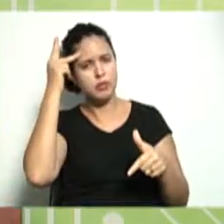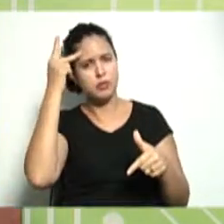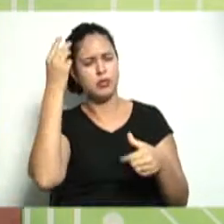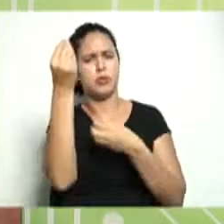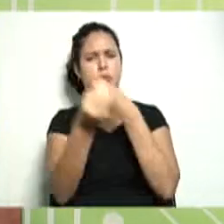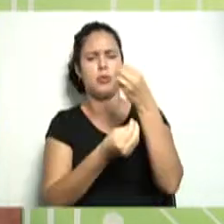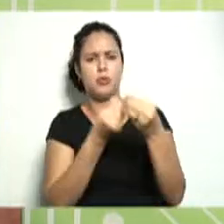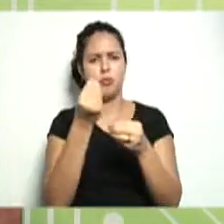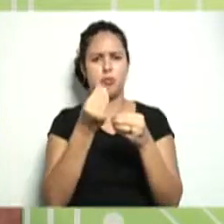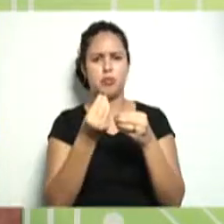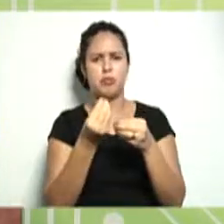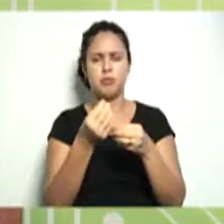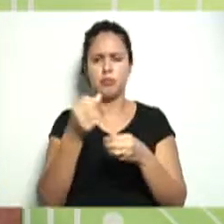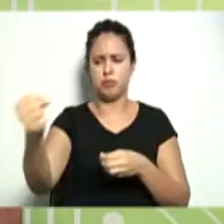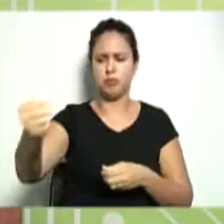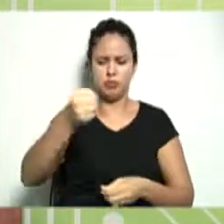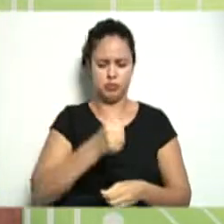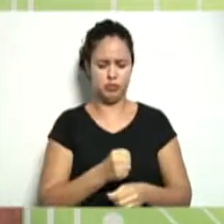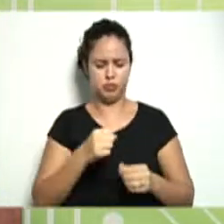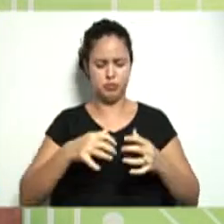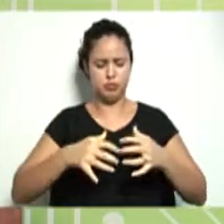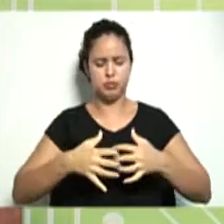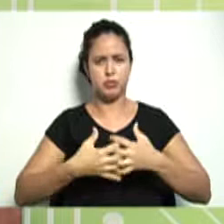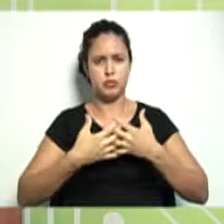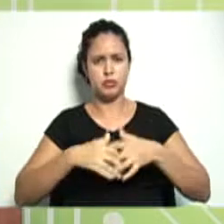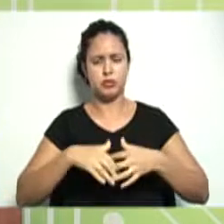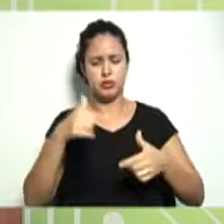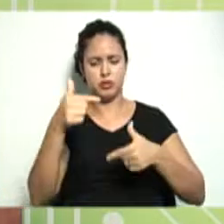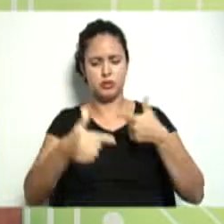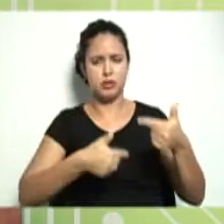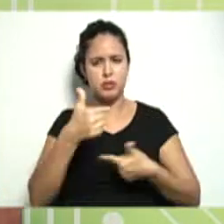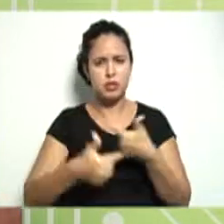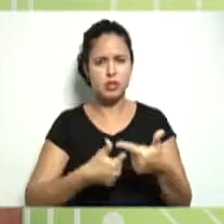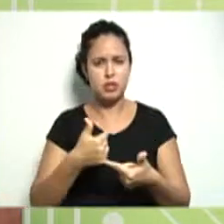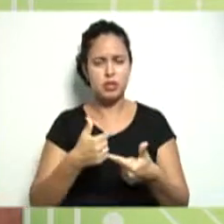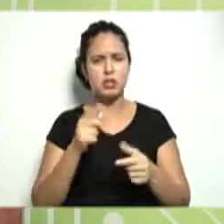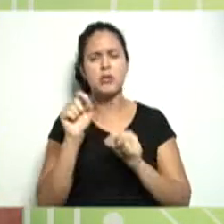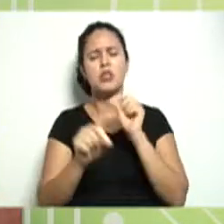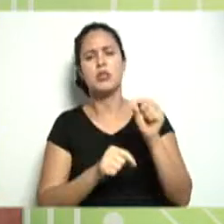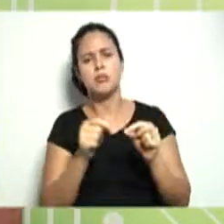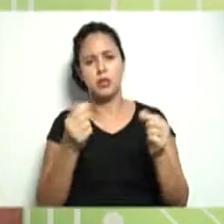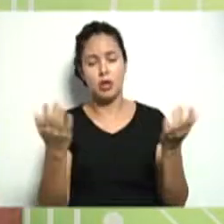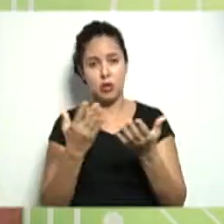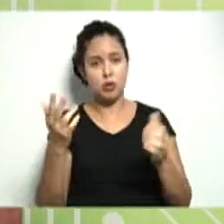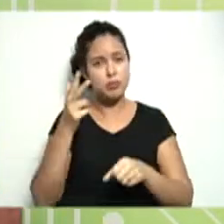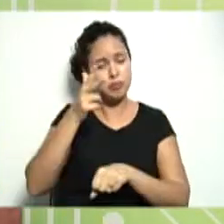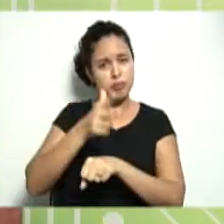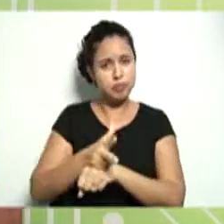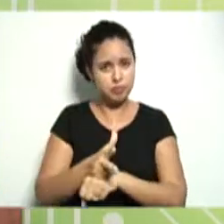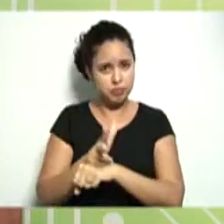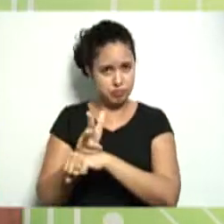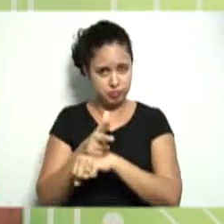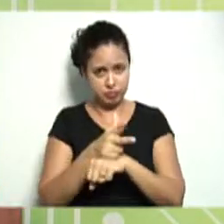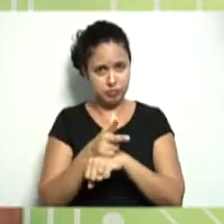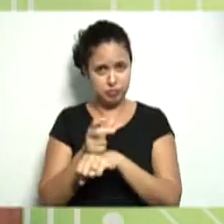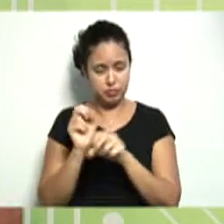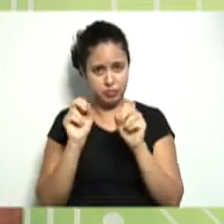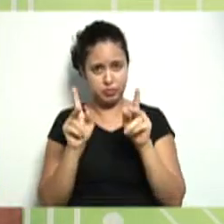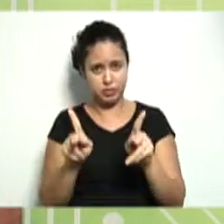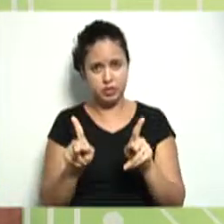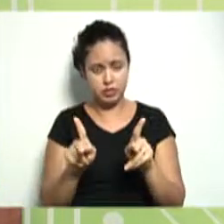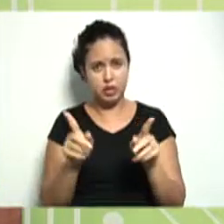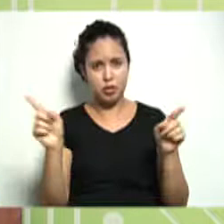vêm aqui somente para trabalhar, né? E nós vamos então assistir um videozinho, é um